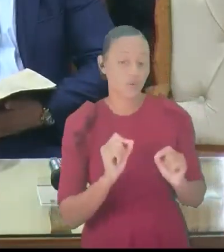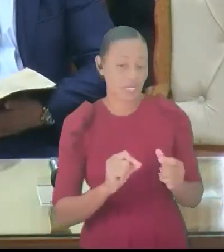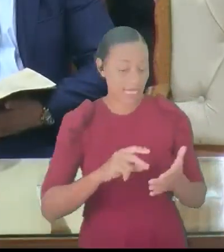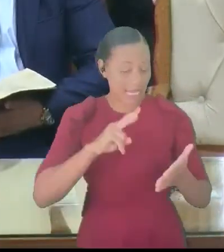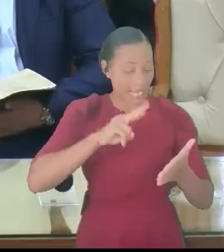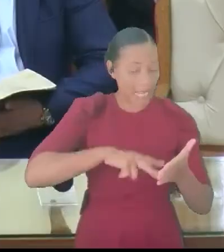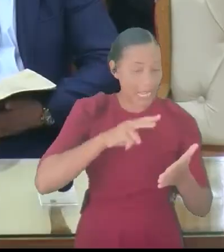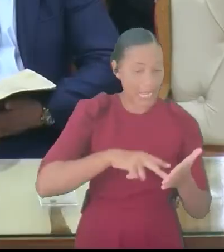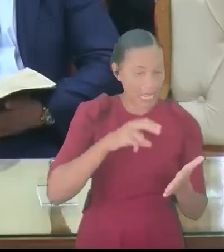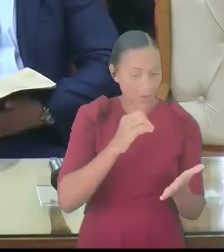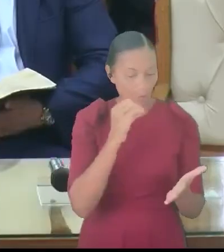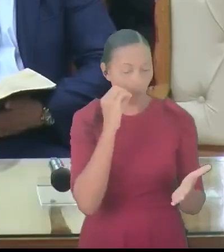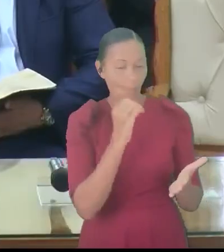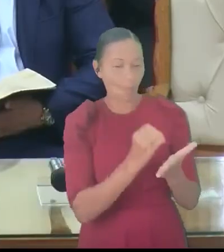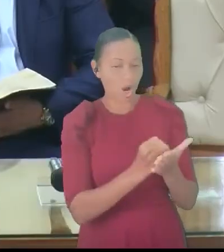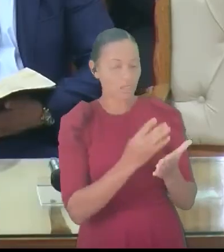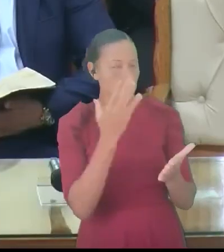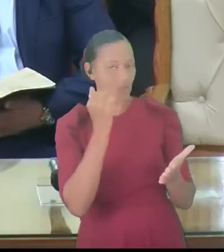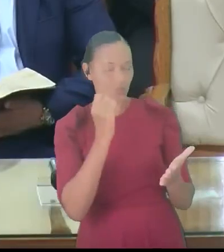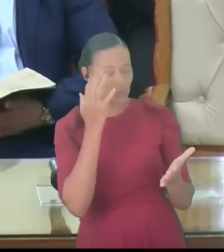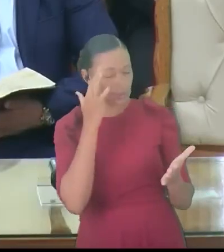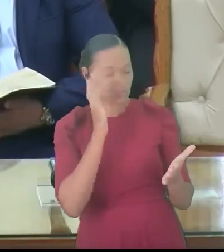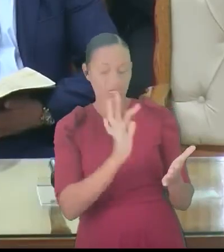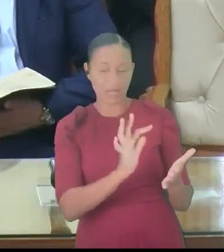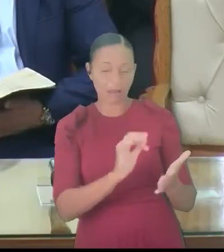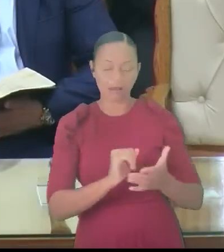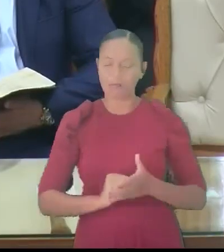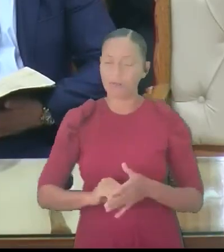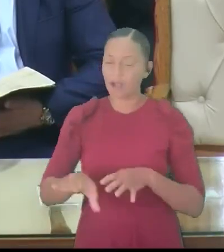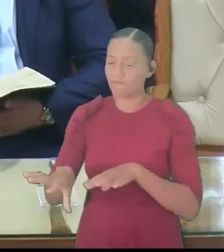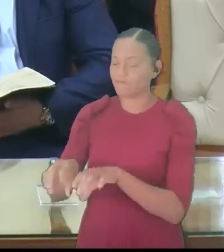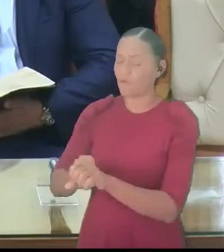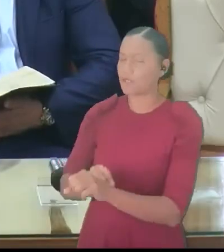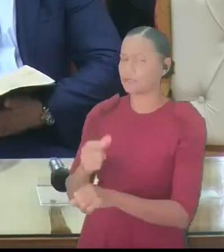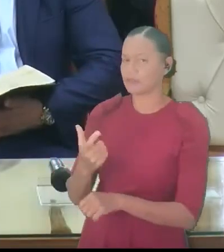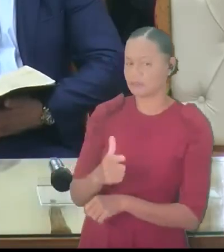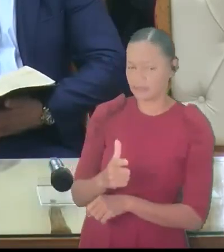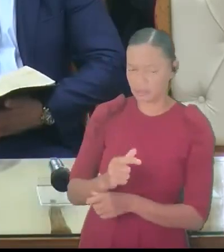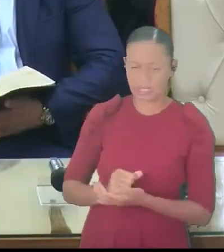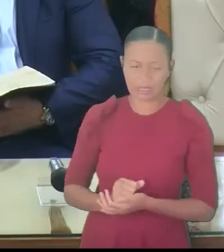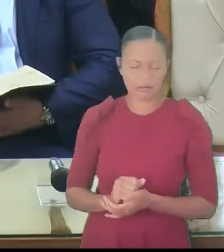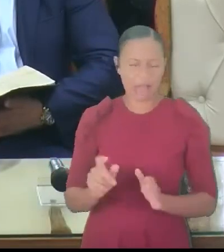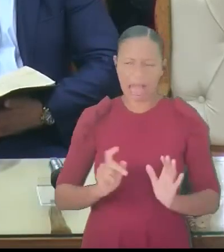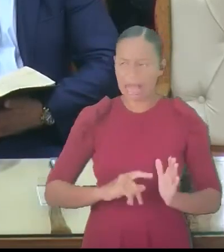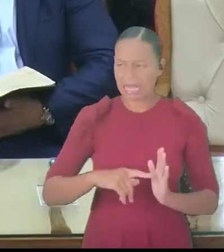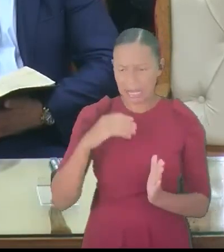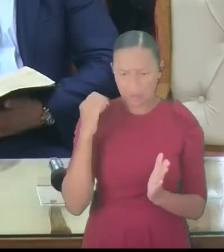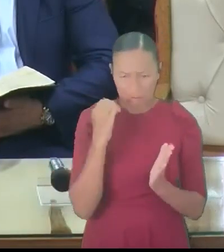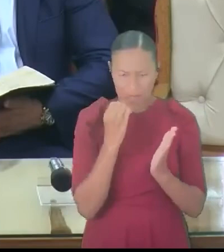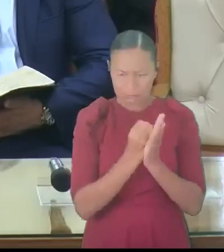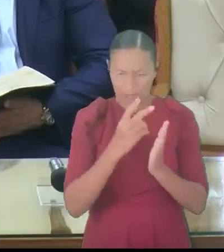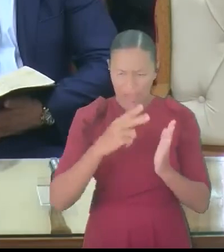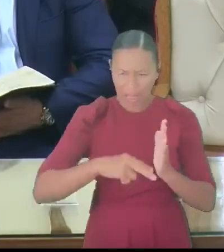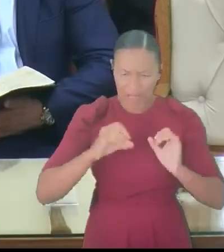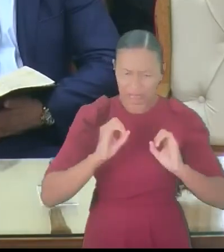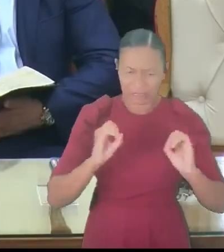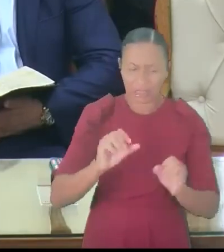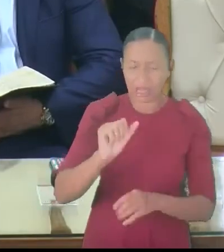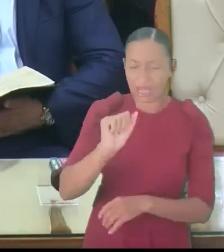analfabeto. A Bíblia diz que Pedro e João, eles eram iletrados, não analfabetos. A